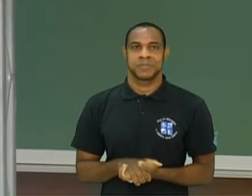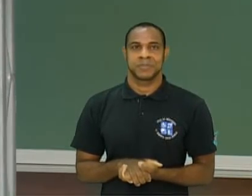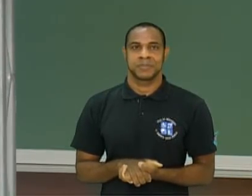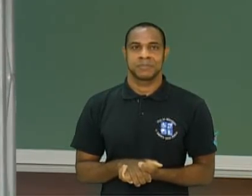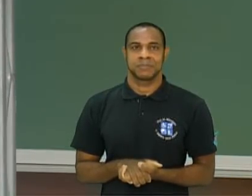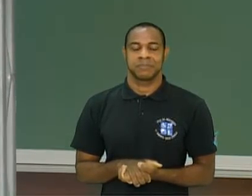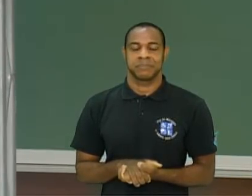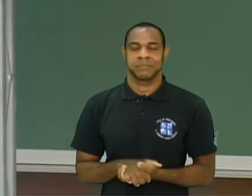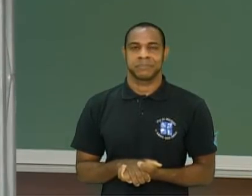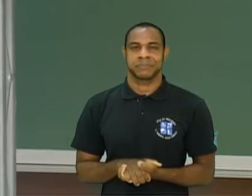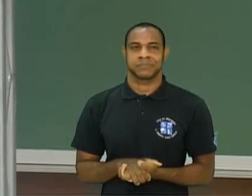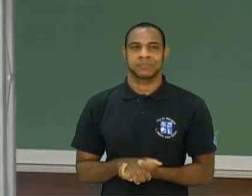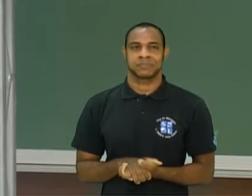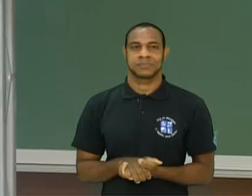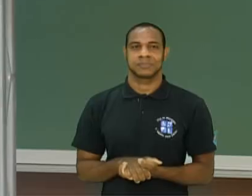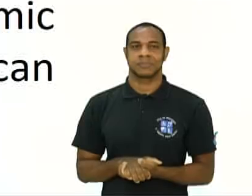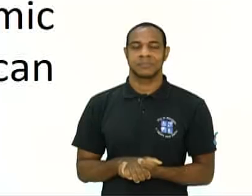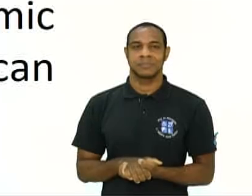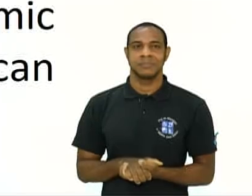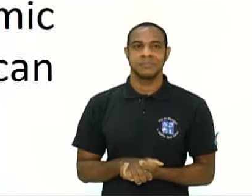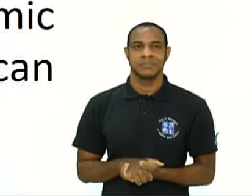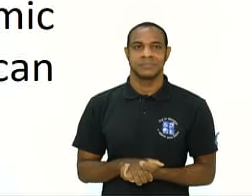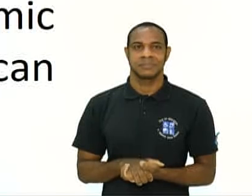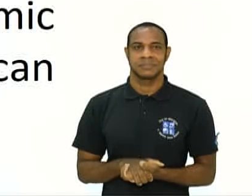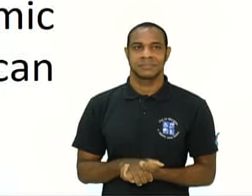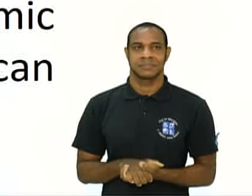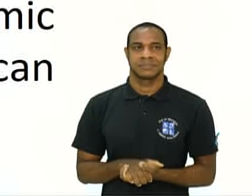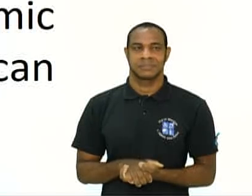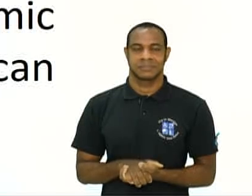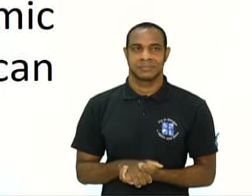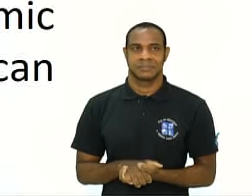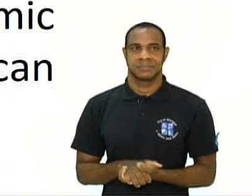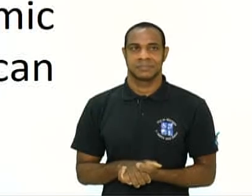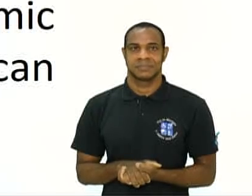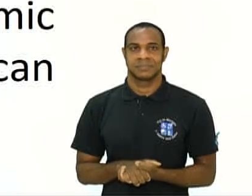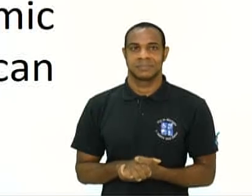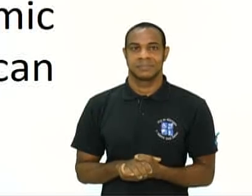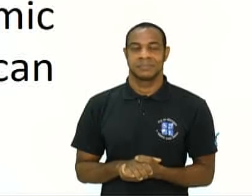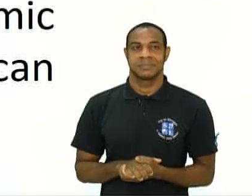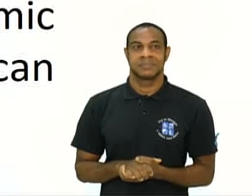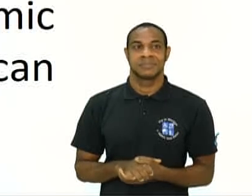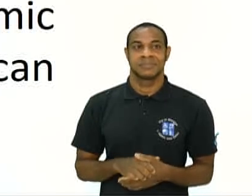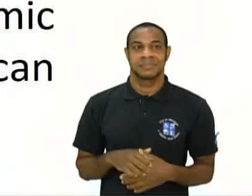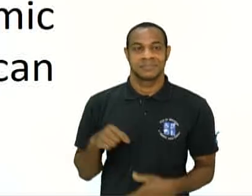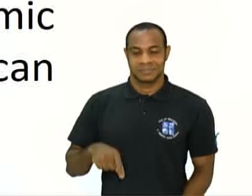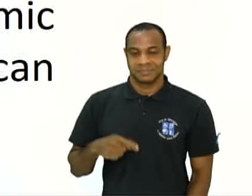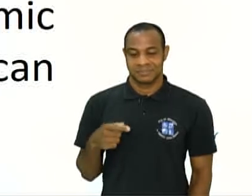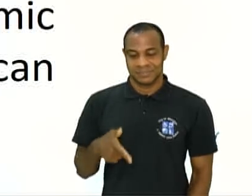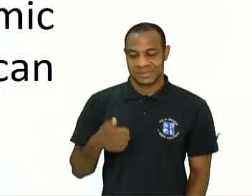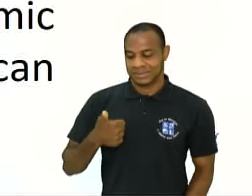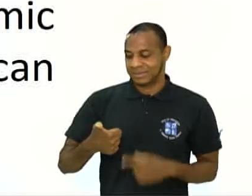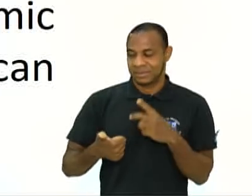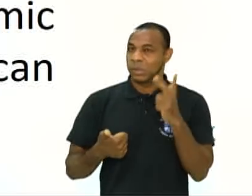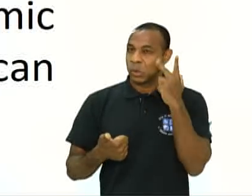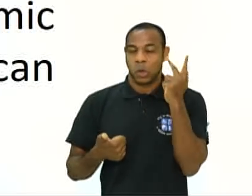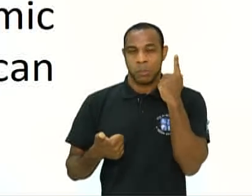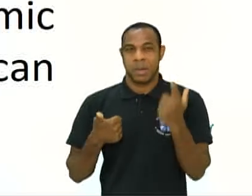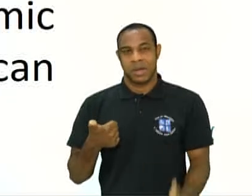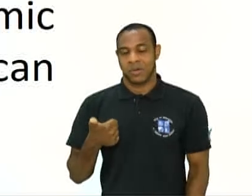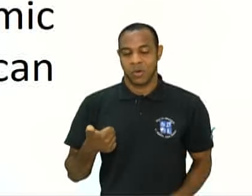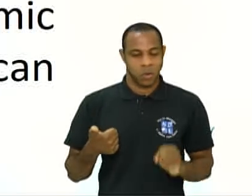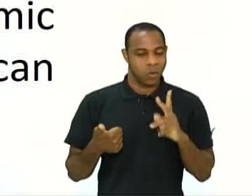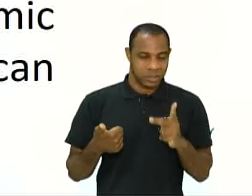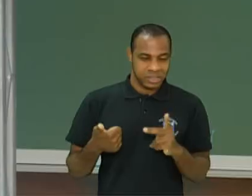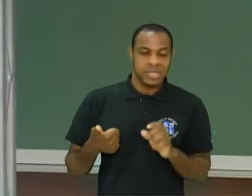and Greece. It can signify the number 1 in France. Olha só a diferença. O que para nós é muito comum, quer dizer, ok,